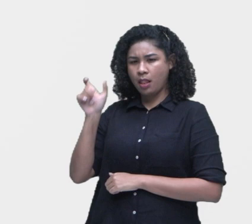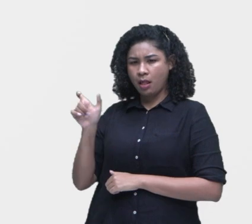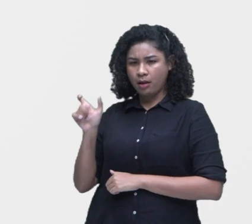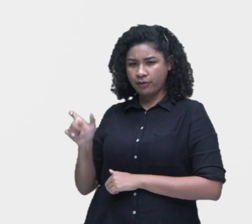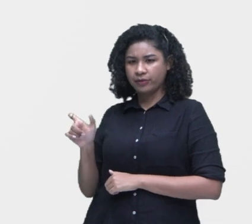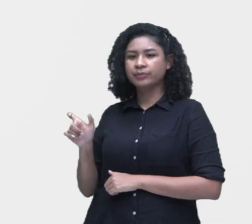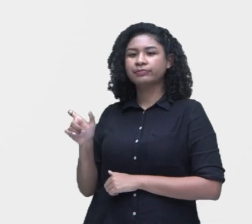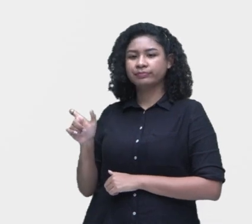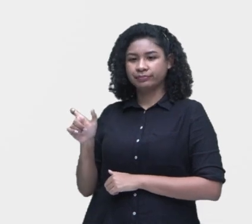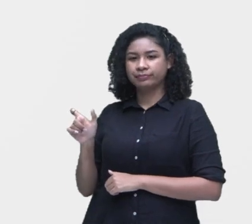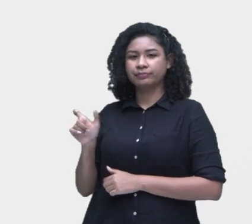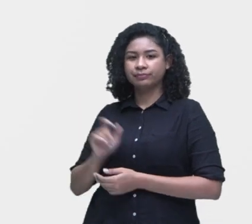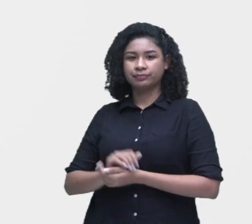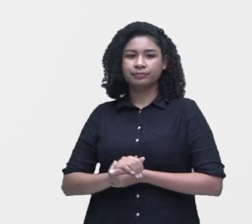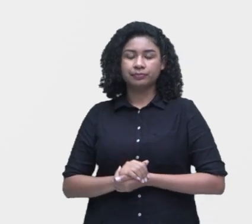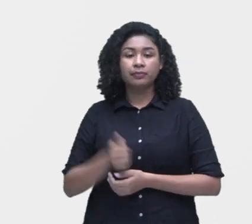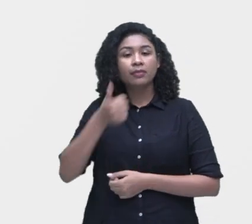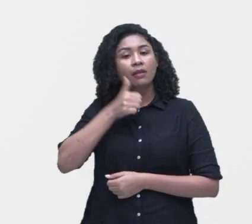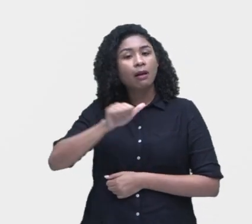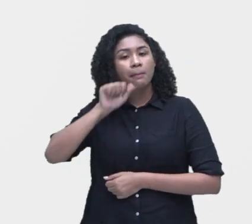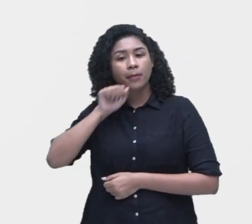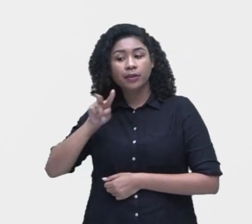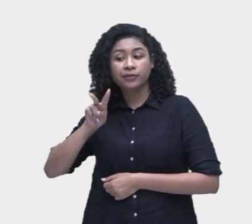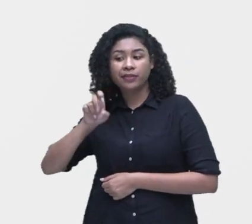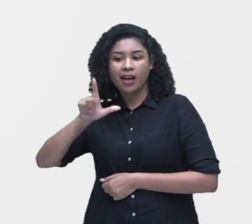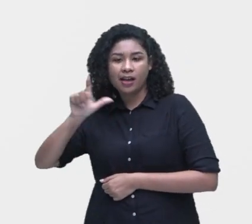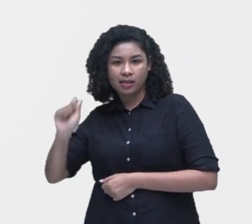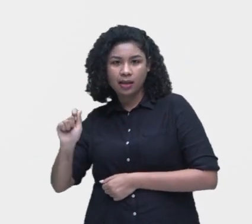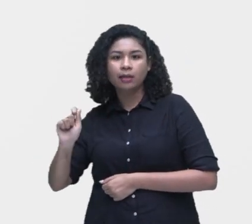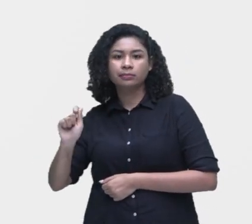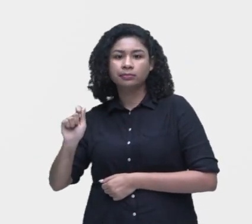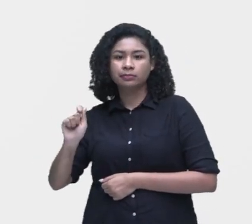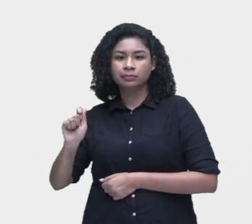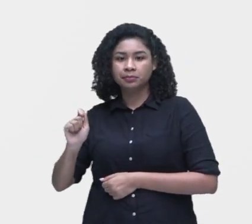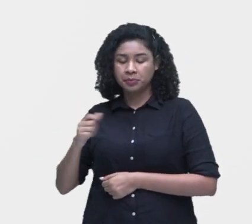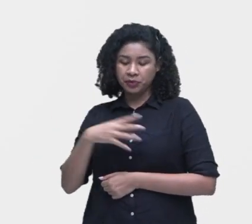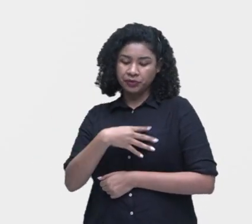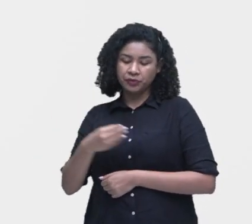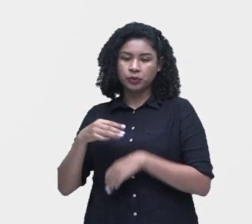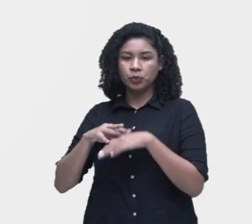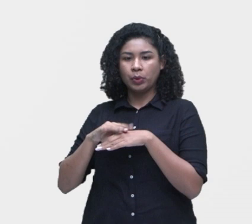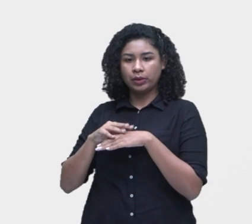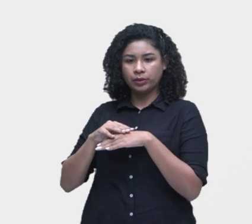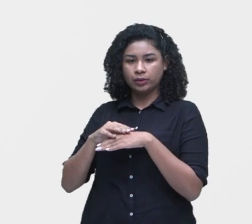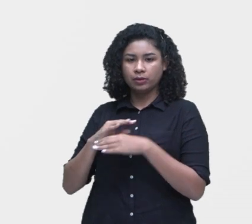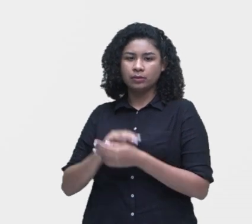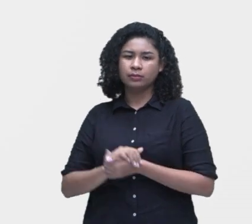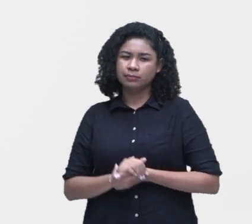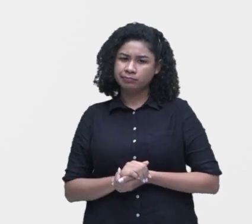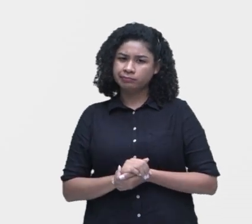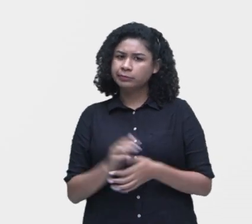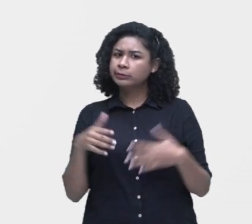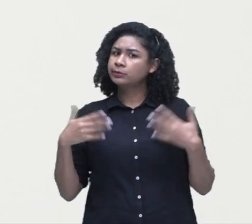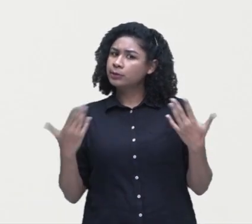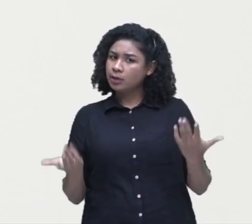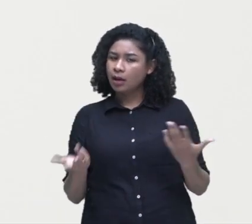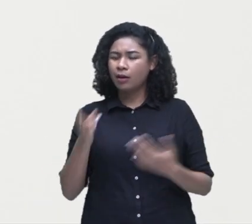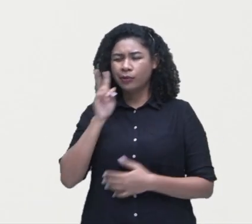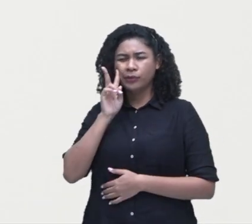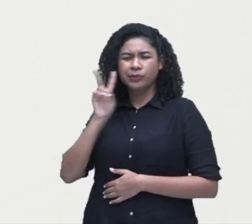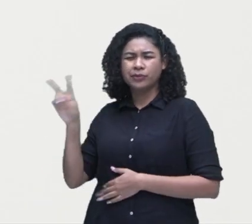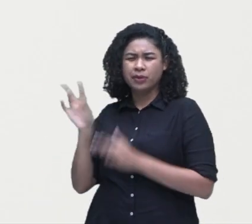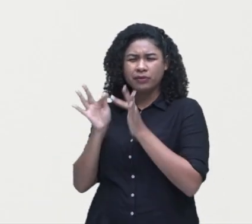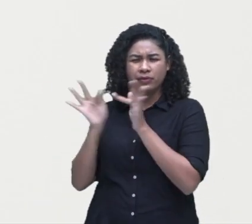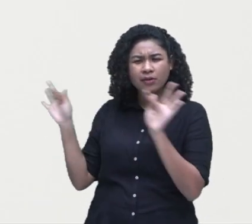abaixo. A mãe vela pelo sono do filho doente. Então, aqui, veja que